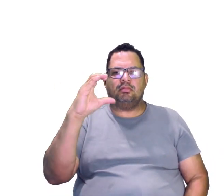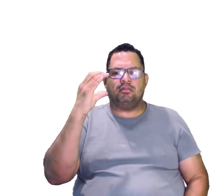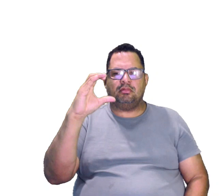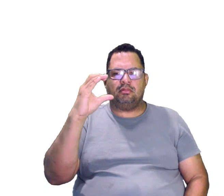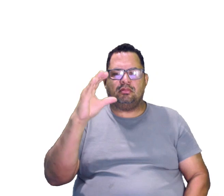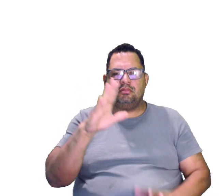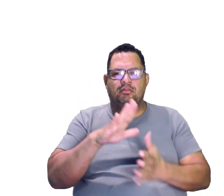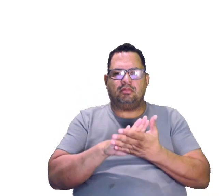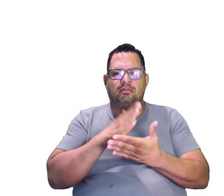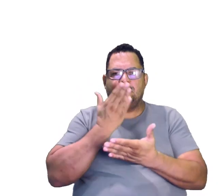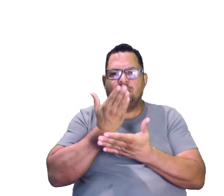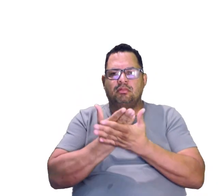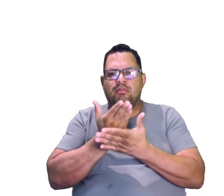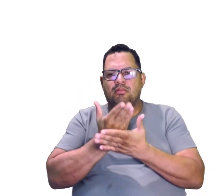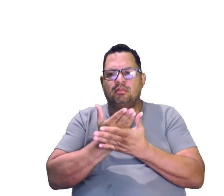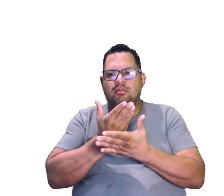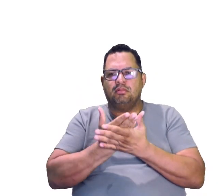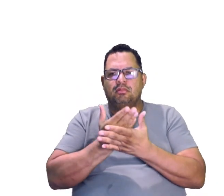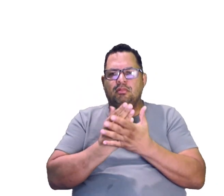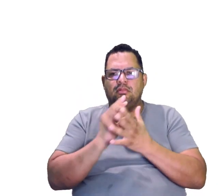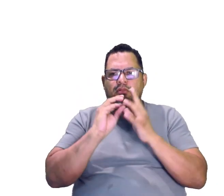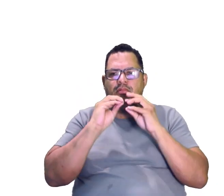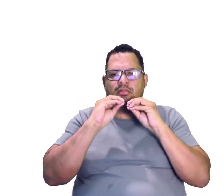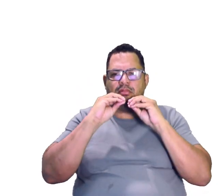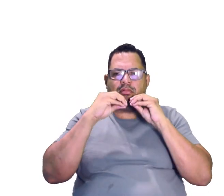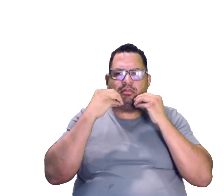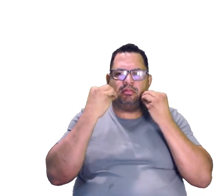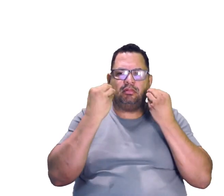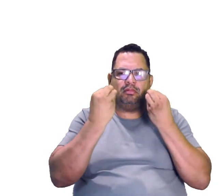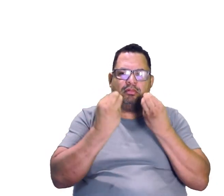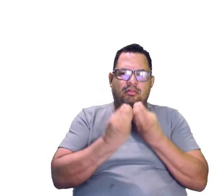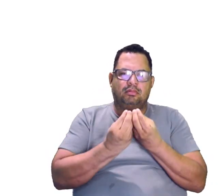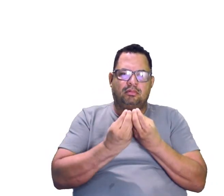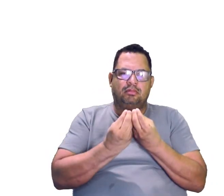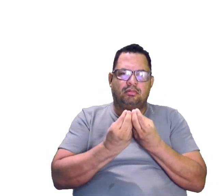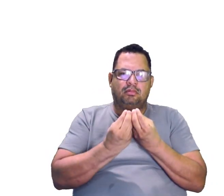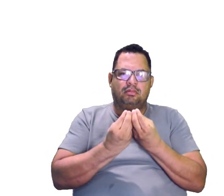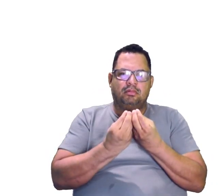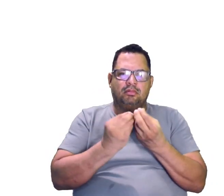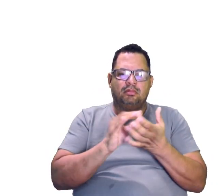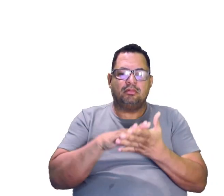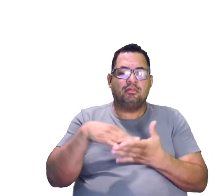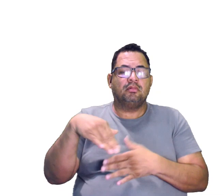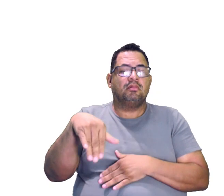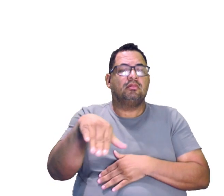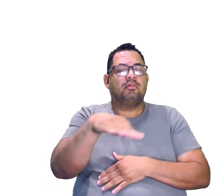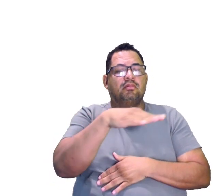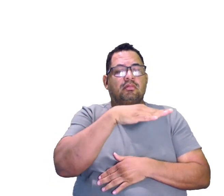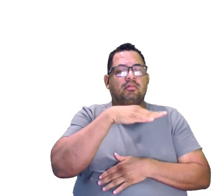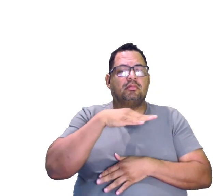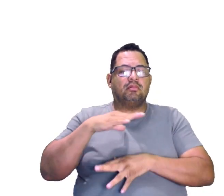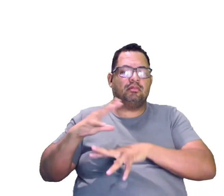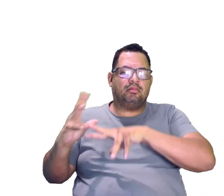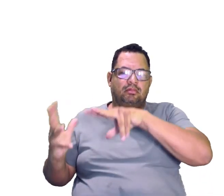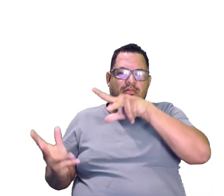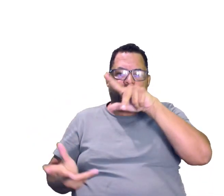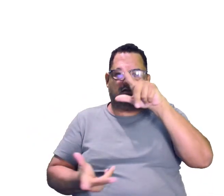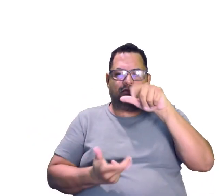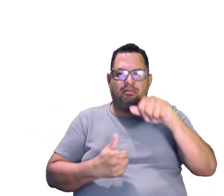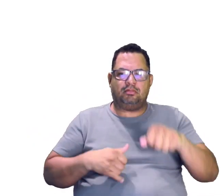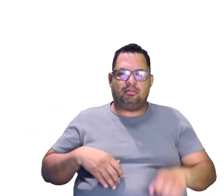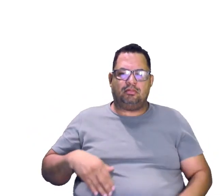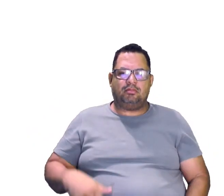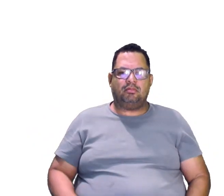ciência que estuda as substâncias que compõem o universo como um todo,